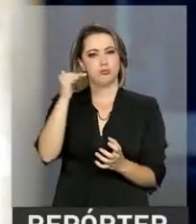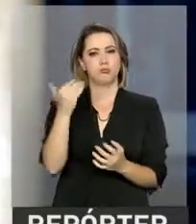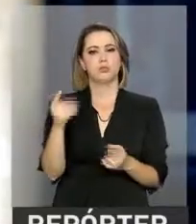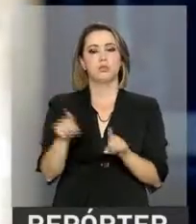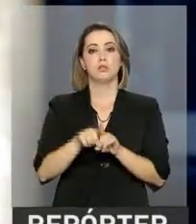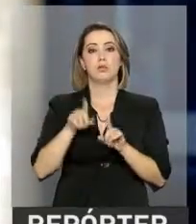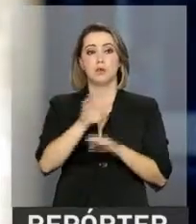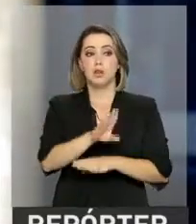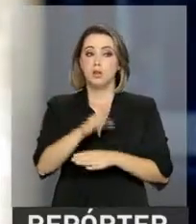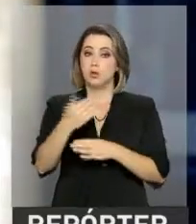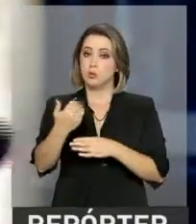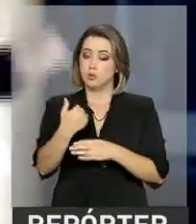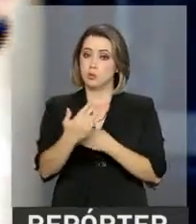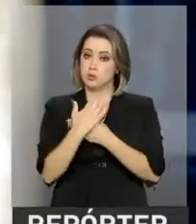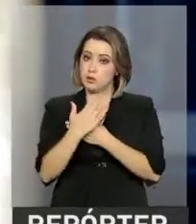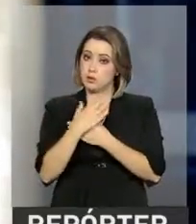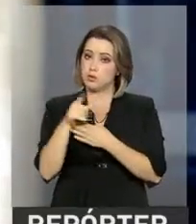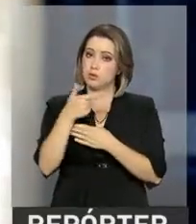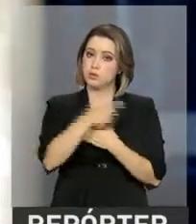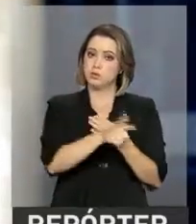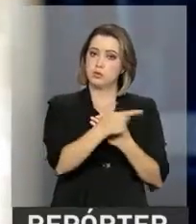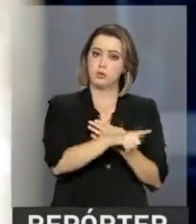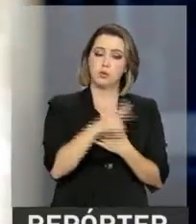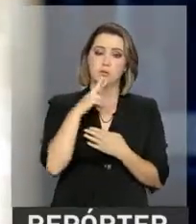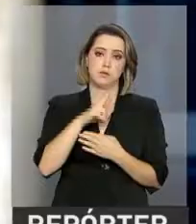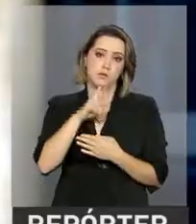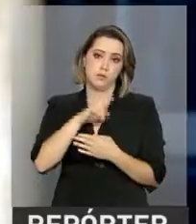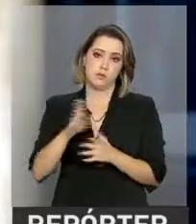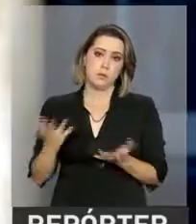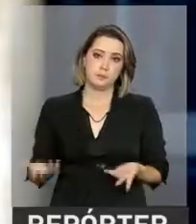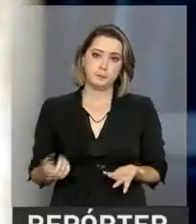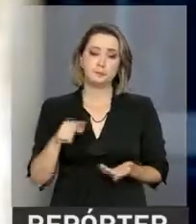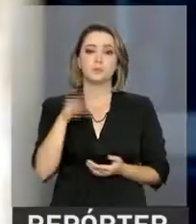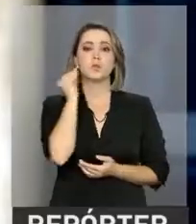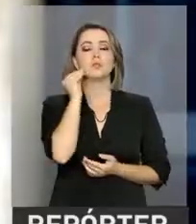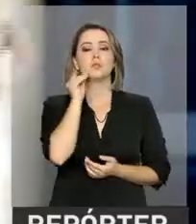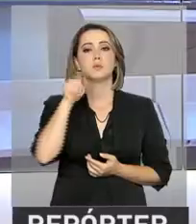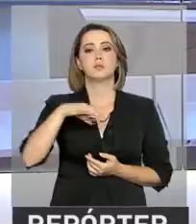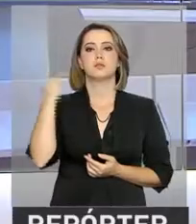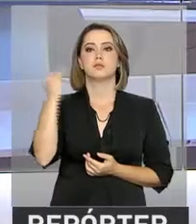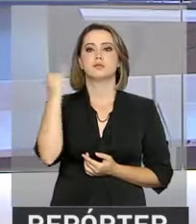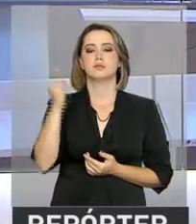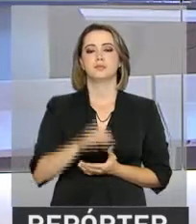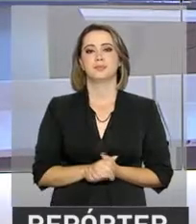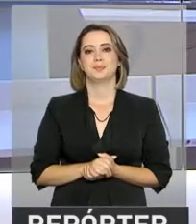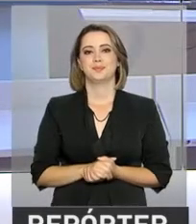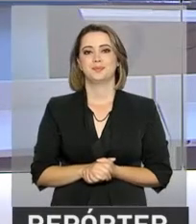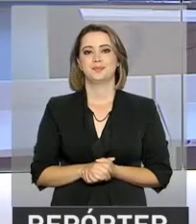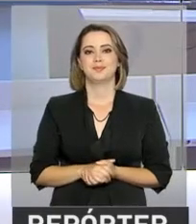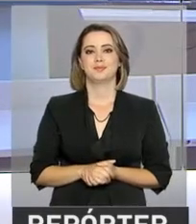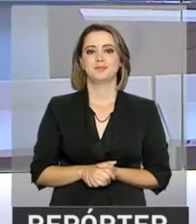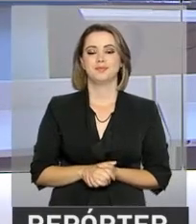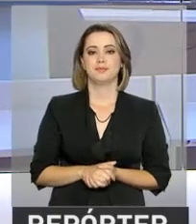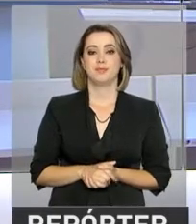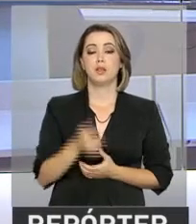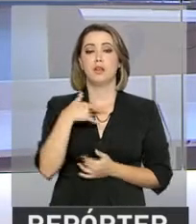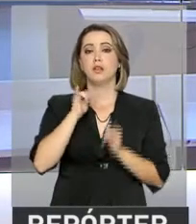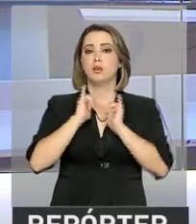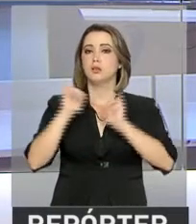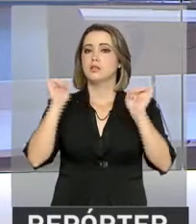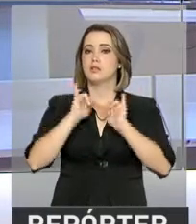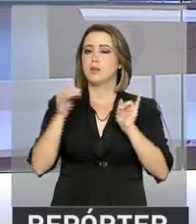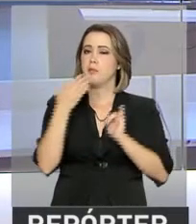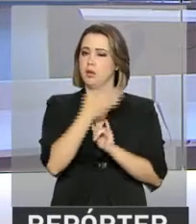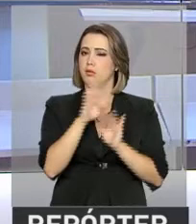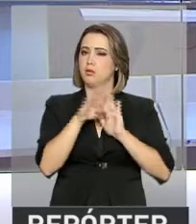também outras formas de resolver as coisas porque a experiência conta muito e ainda no lançamento do